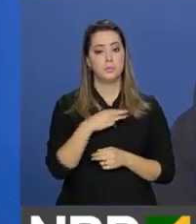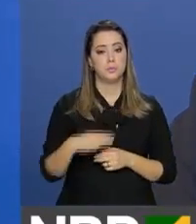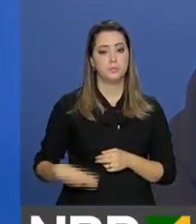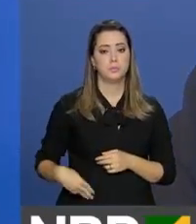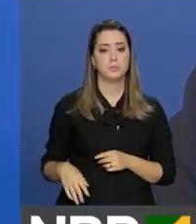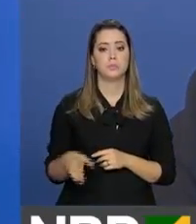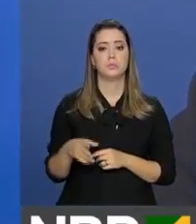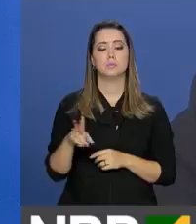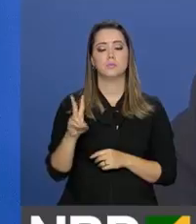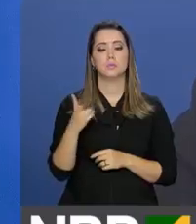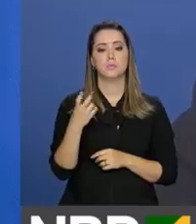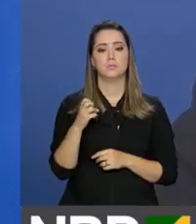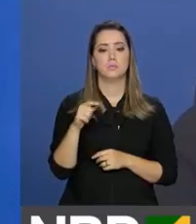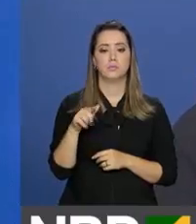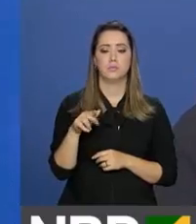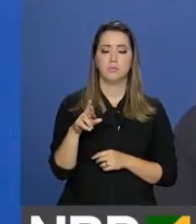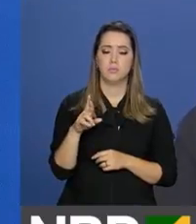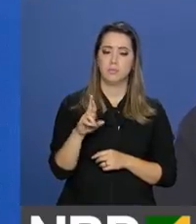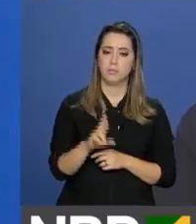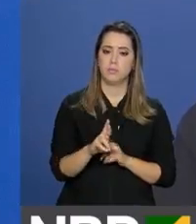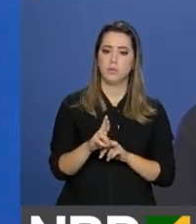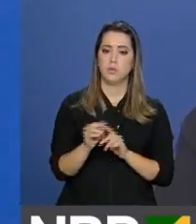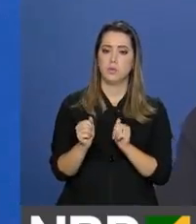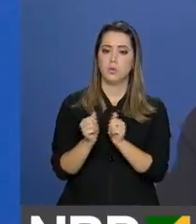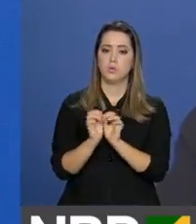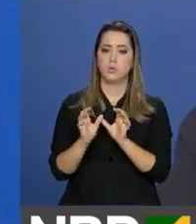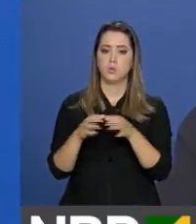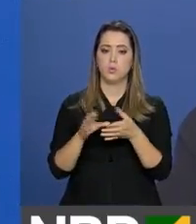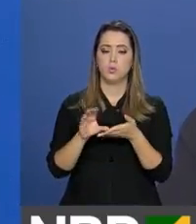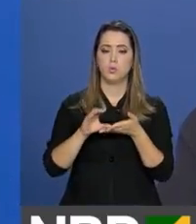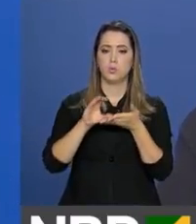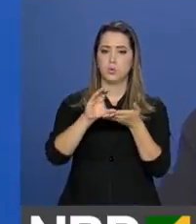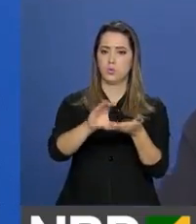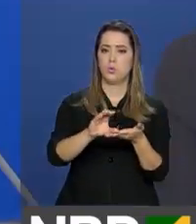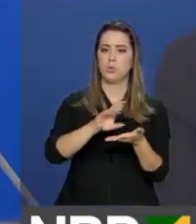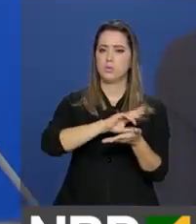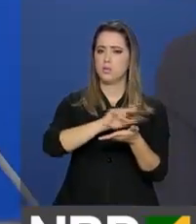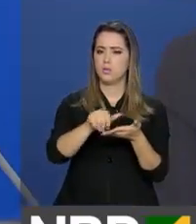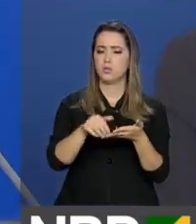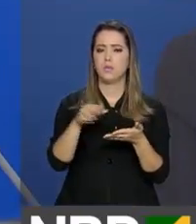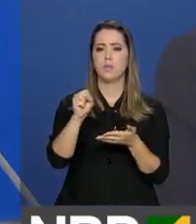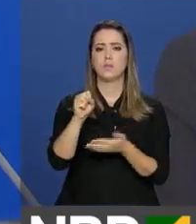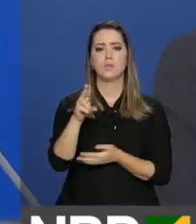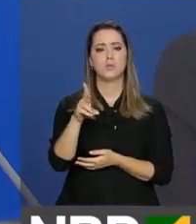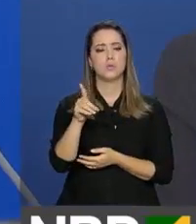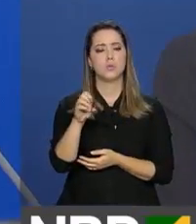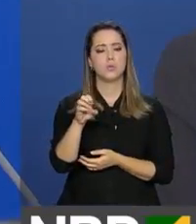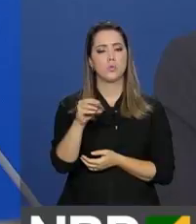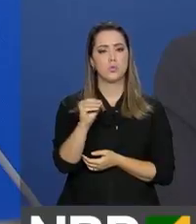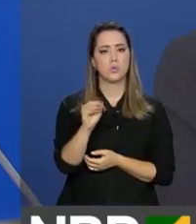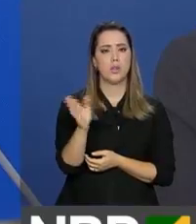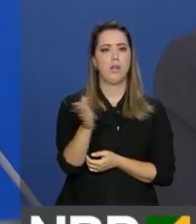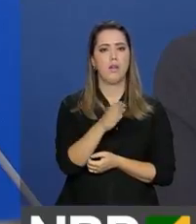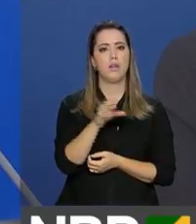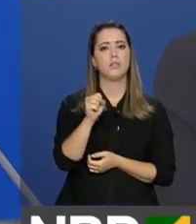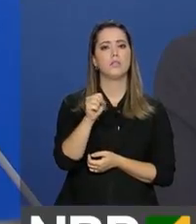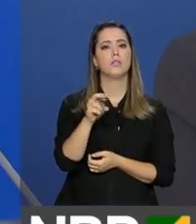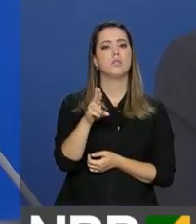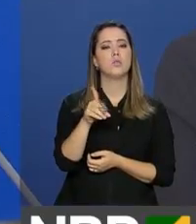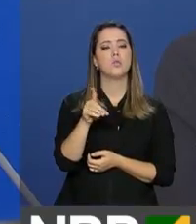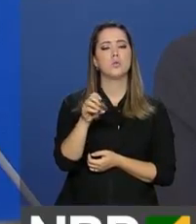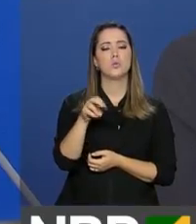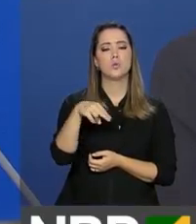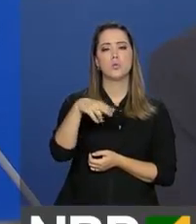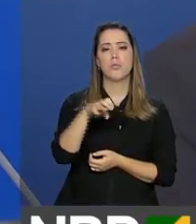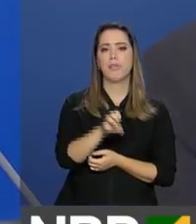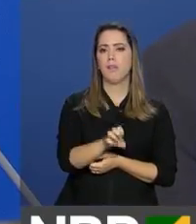com a colaboração dos conselhos deliberativos da Sudam, Sudene, Sudeco e todos os órgãos subsidiários,